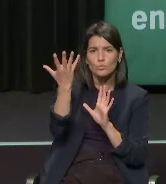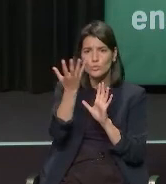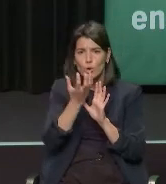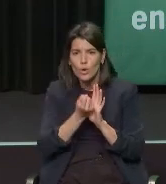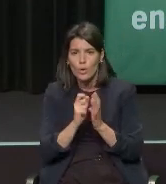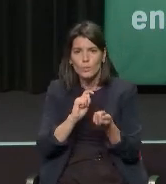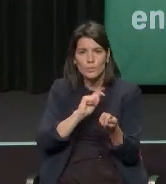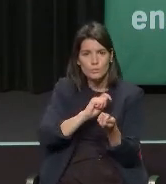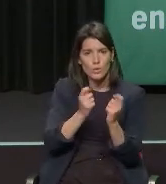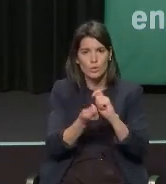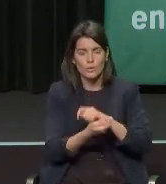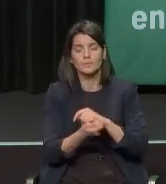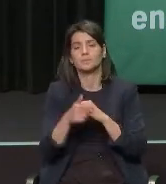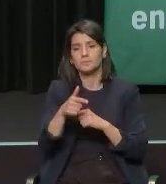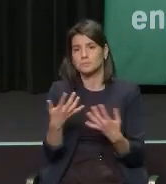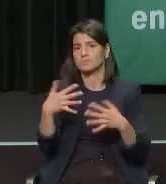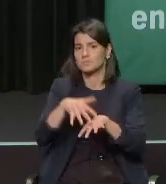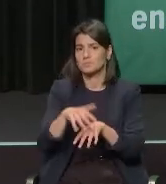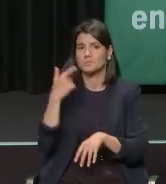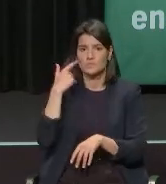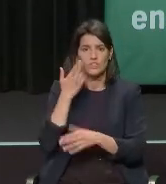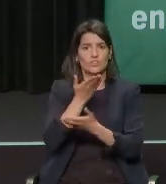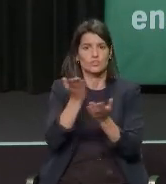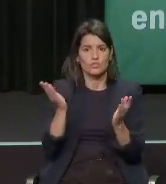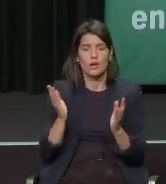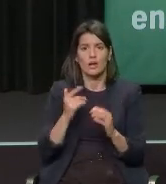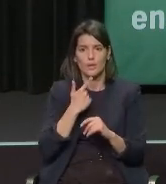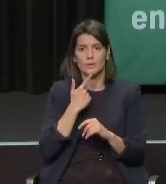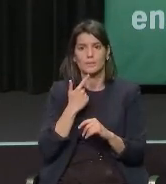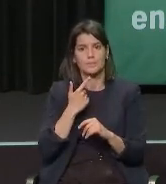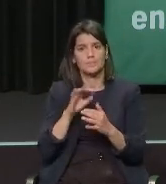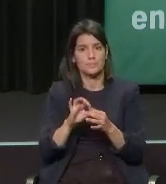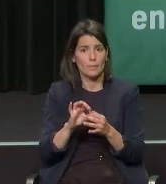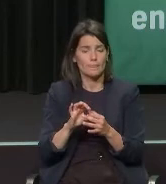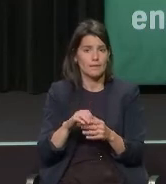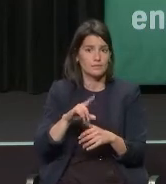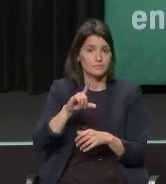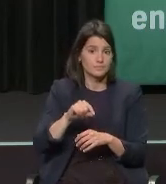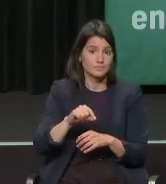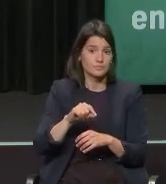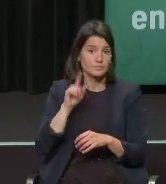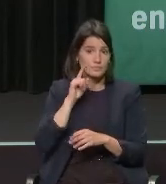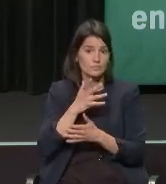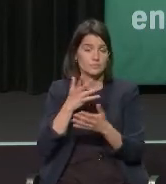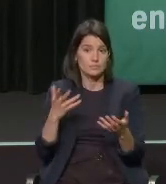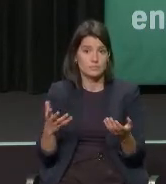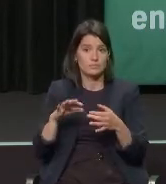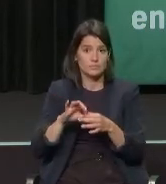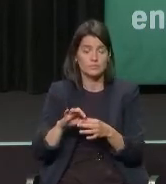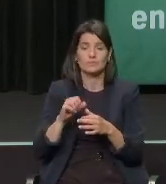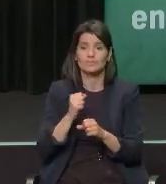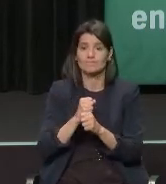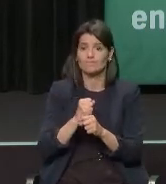essa integração já existe, já é muito íntima e é parte vital do processo de